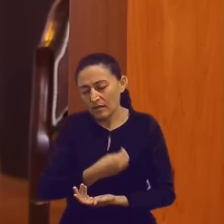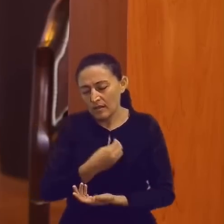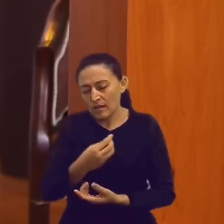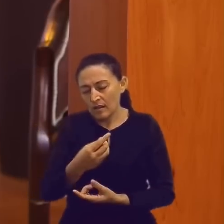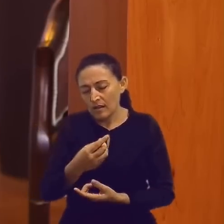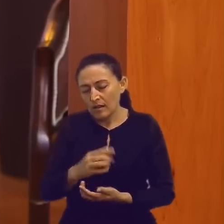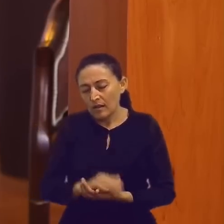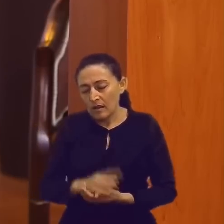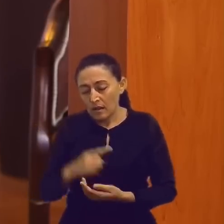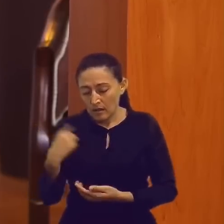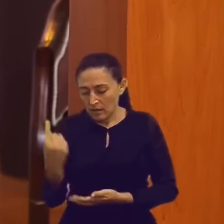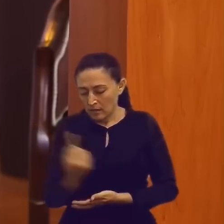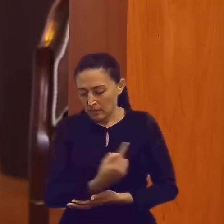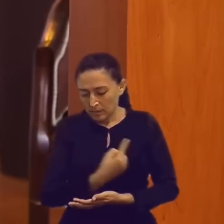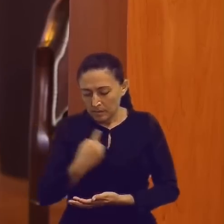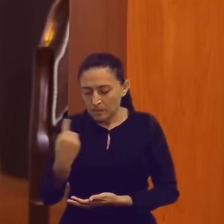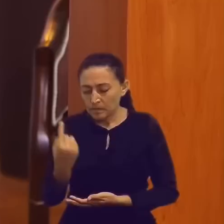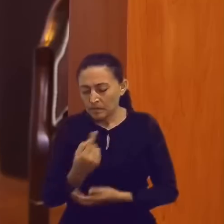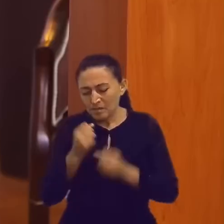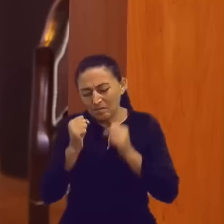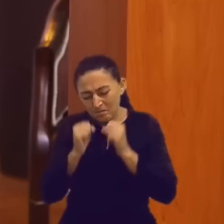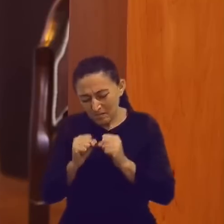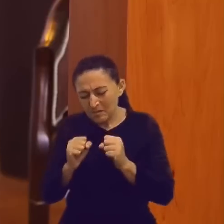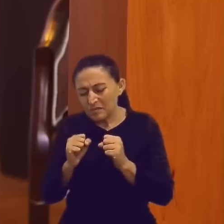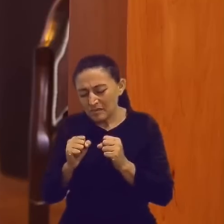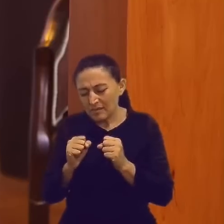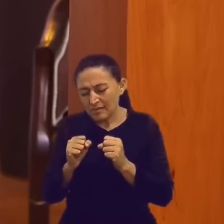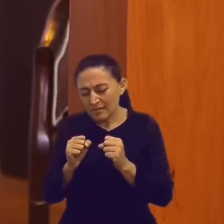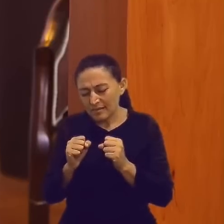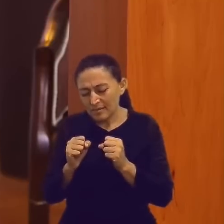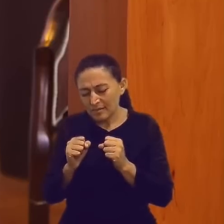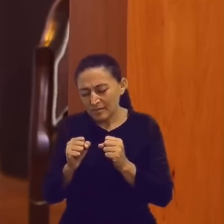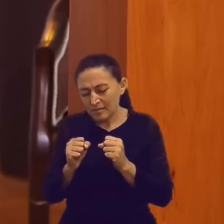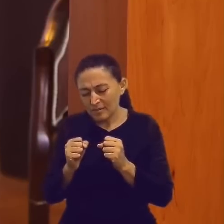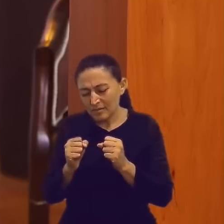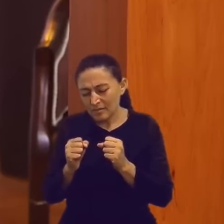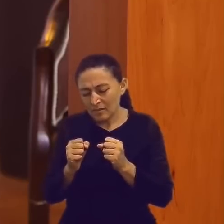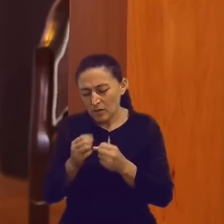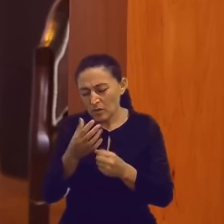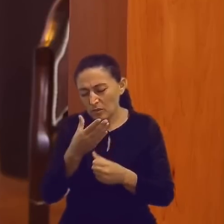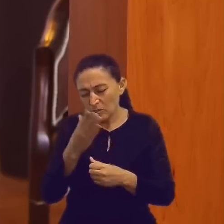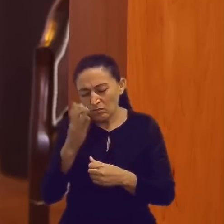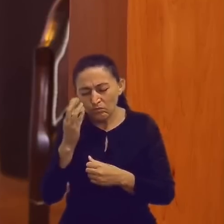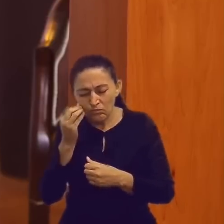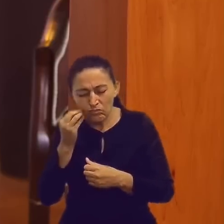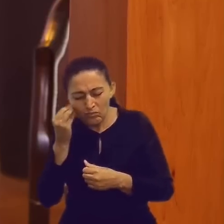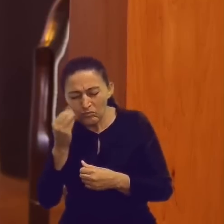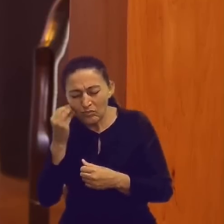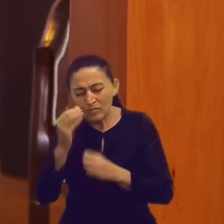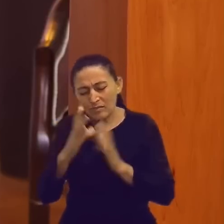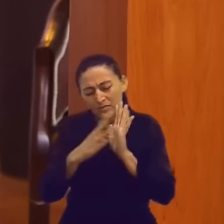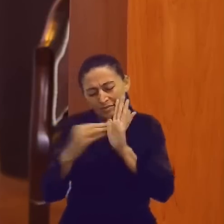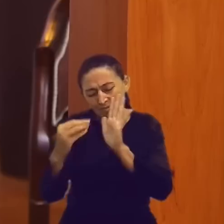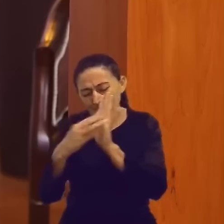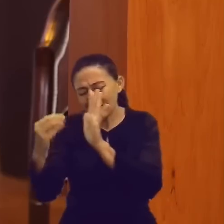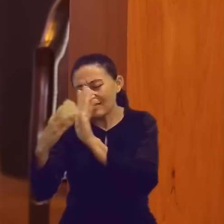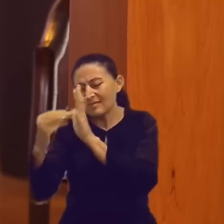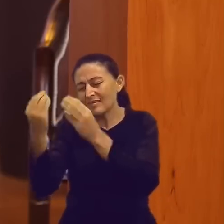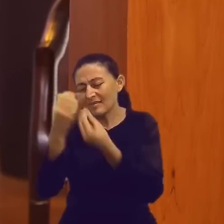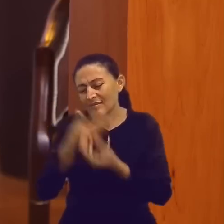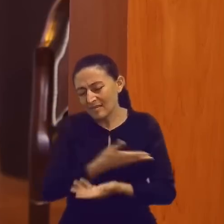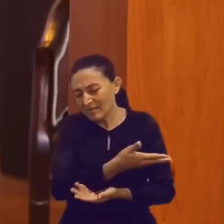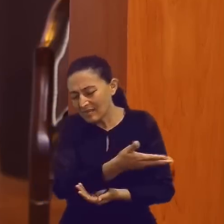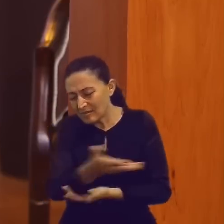Que nós possamos, então, através do bom exemplo, servirmos, então, de luz para essas